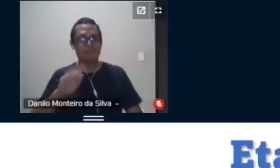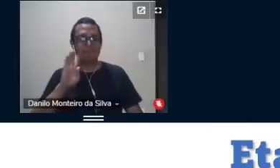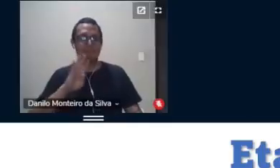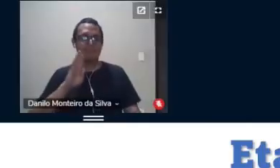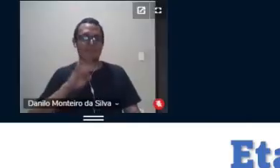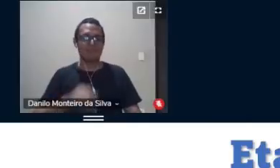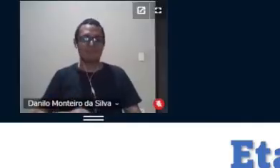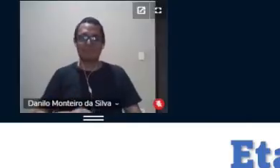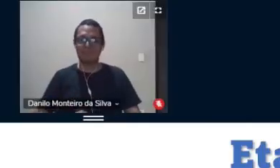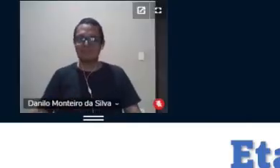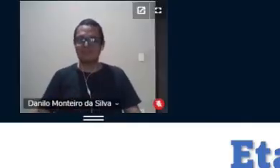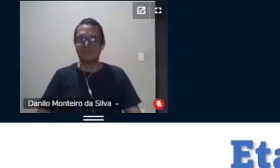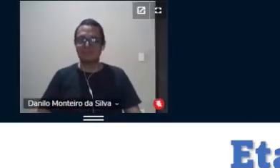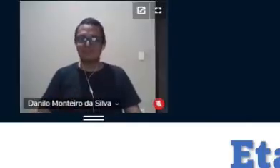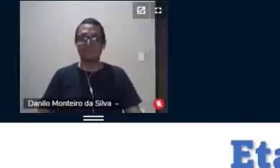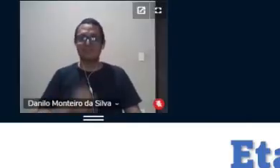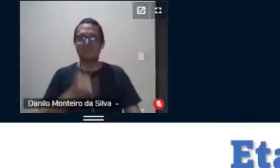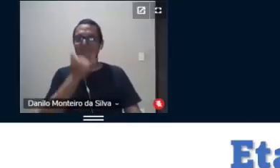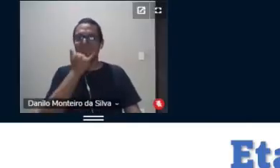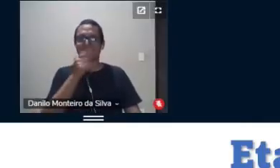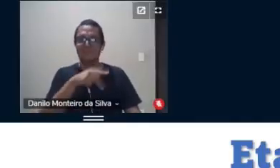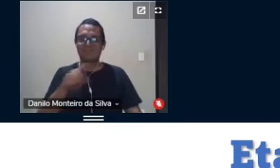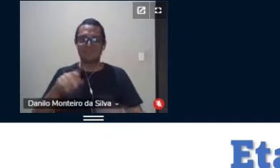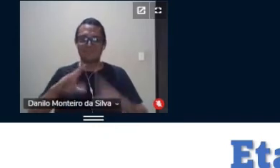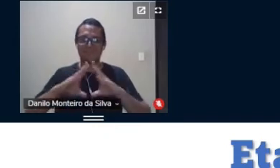Opa, caí.